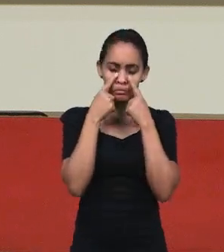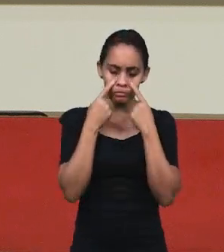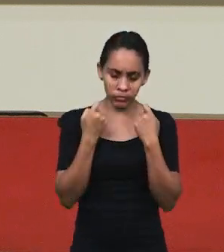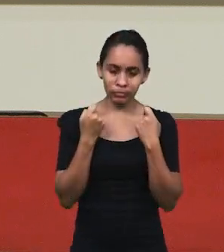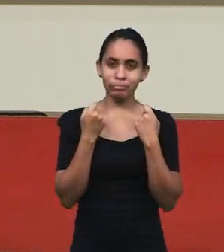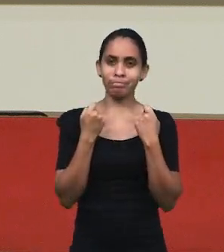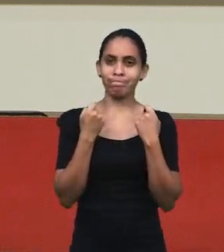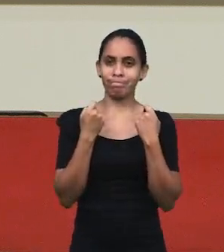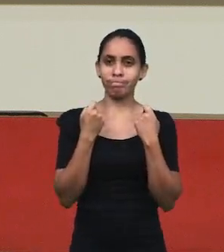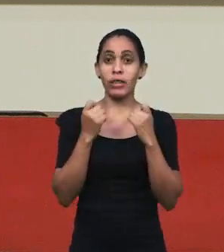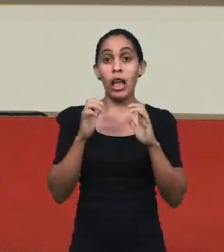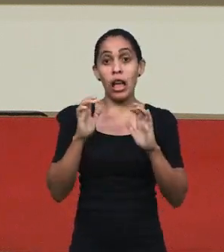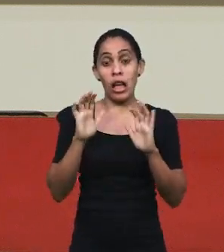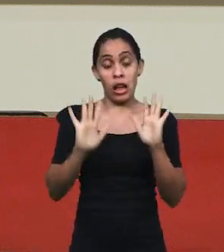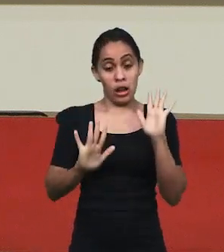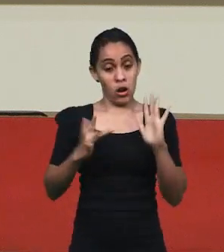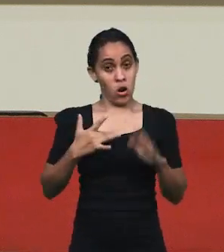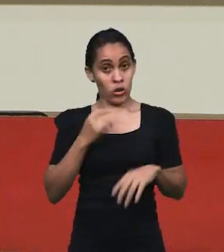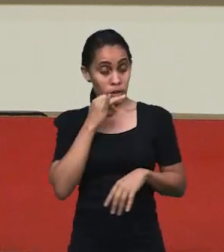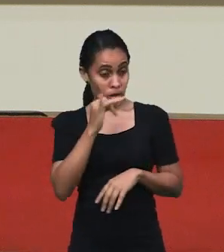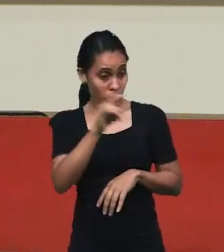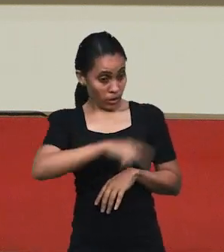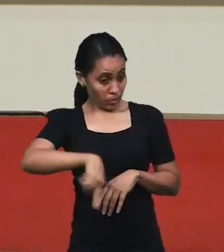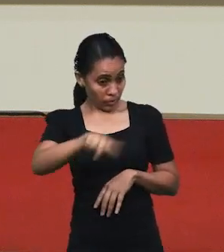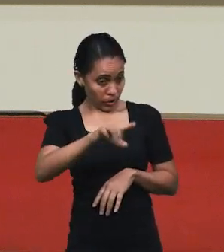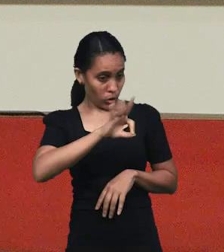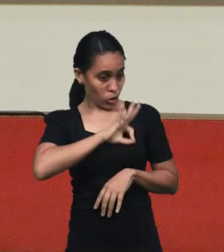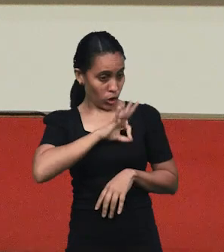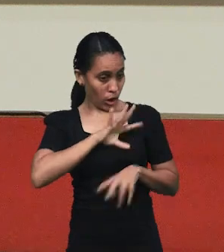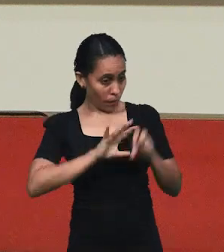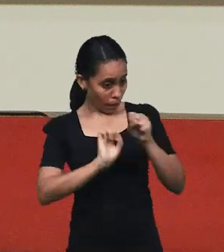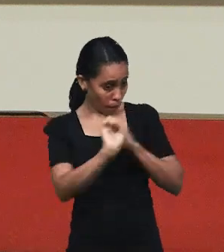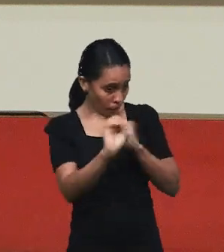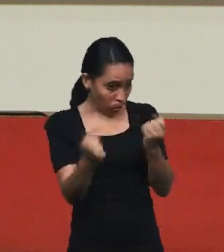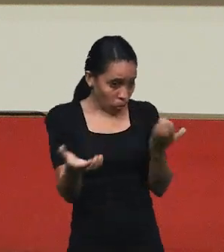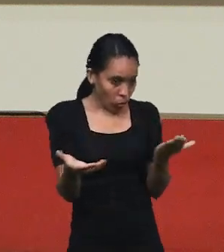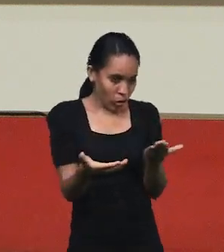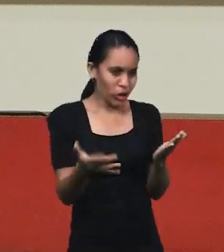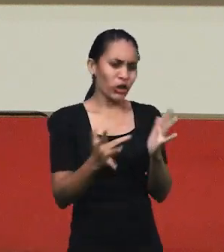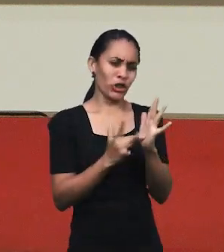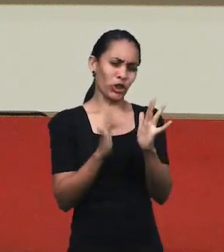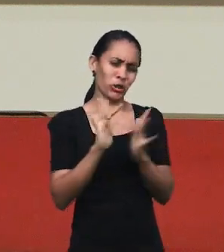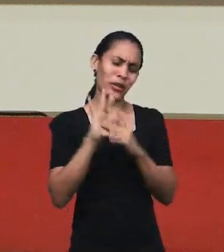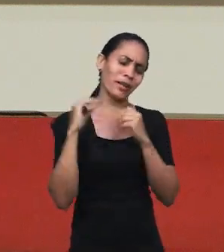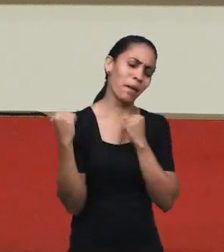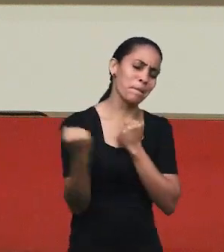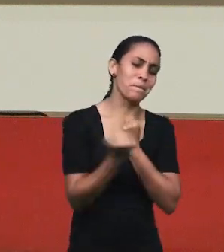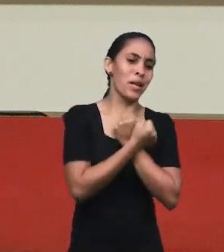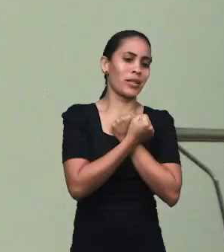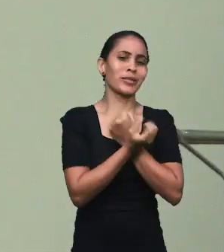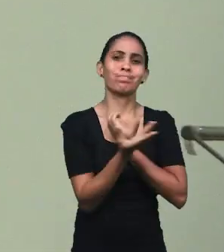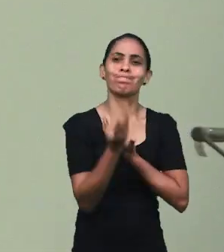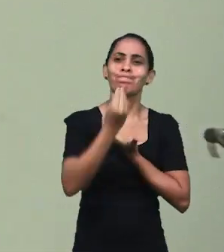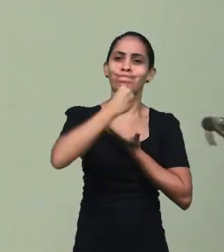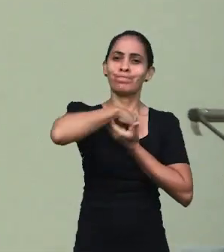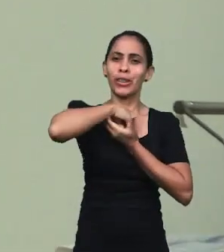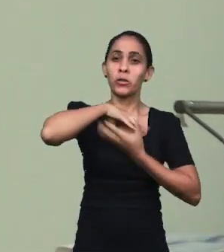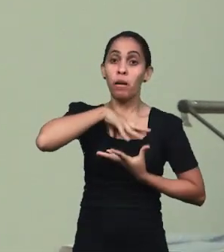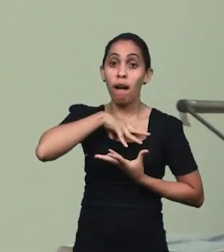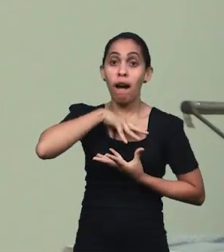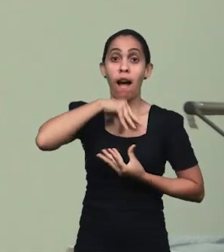desaba com aquele abraço. E nós gostaríamos de dizer aqui aos soldados que Jesus é aquele que abraça a